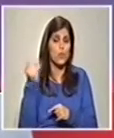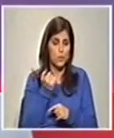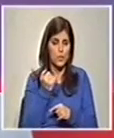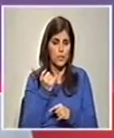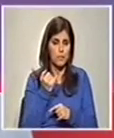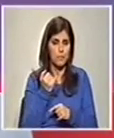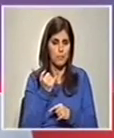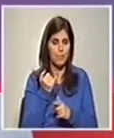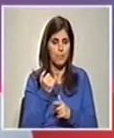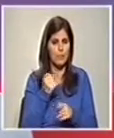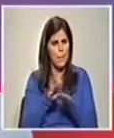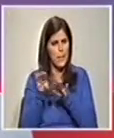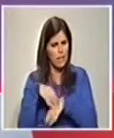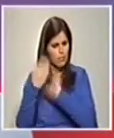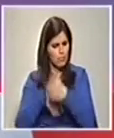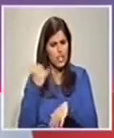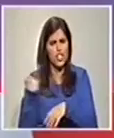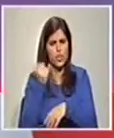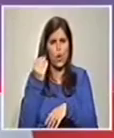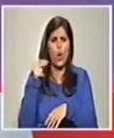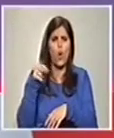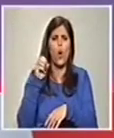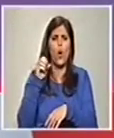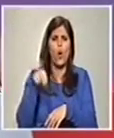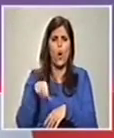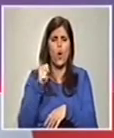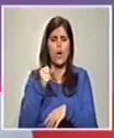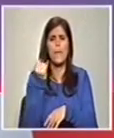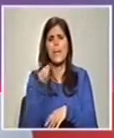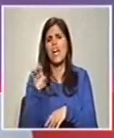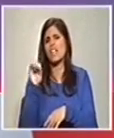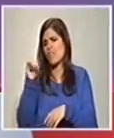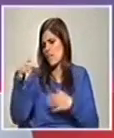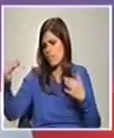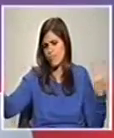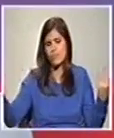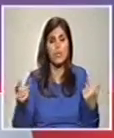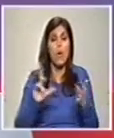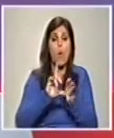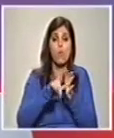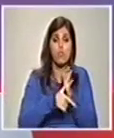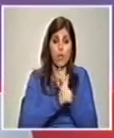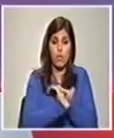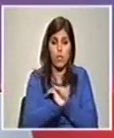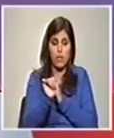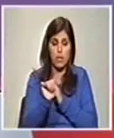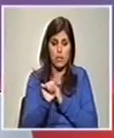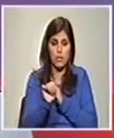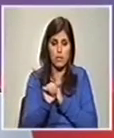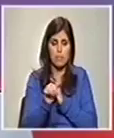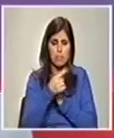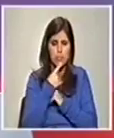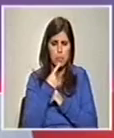os agentes no terreno, as instituições, as ONGs, as IPSS, o que quer que seja, são projetos que estão atentos, que já